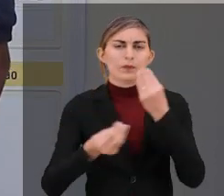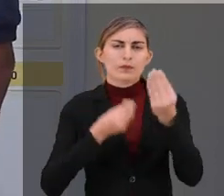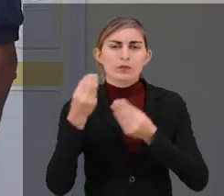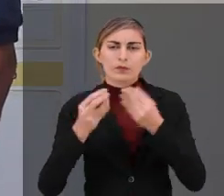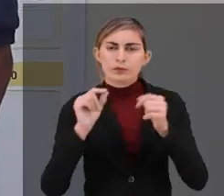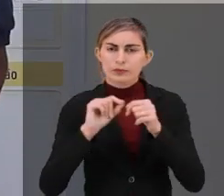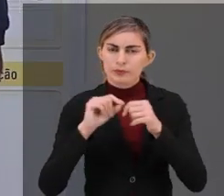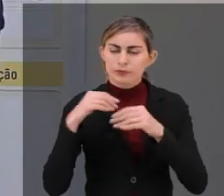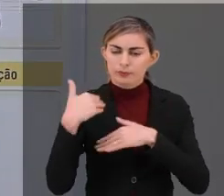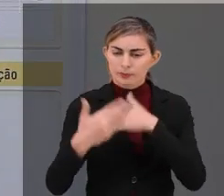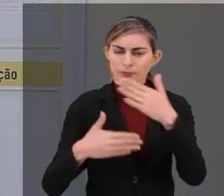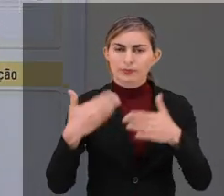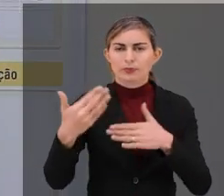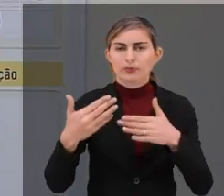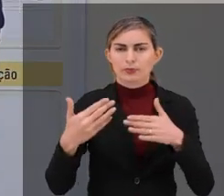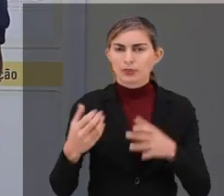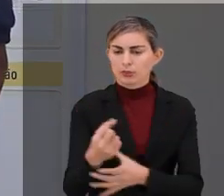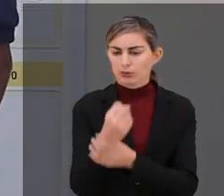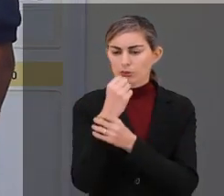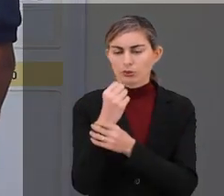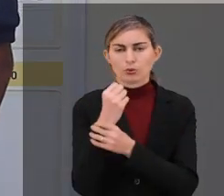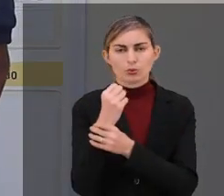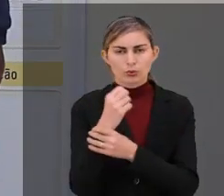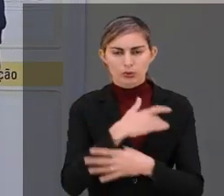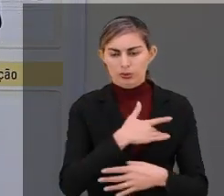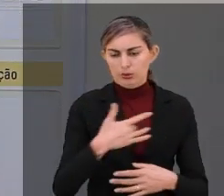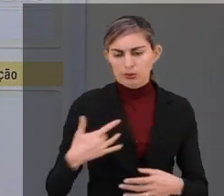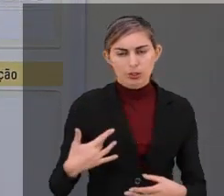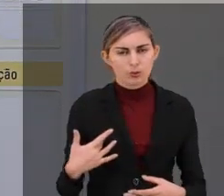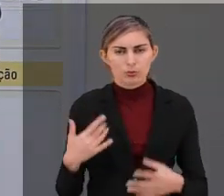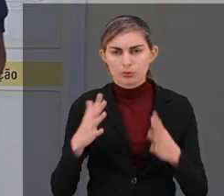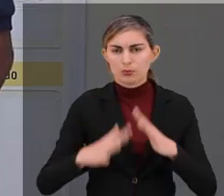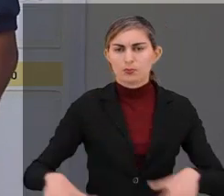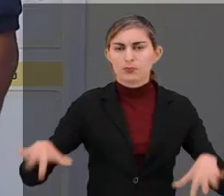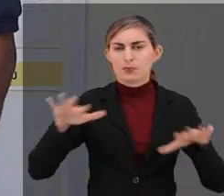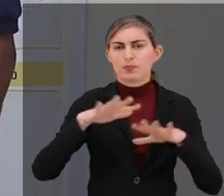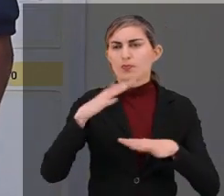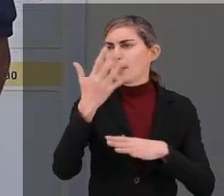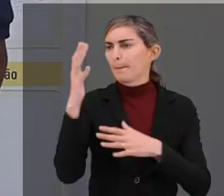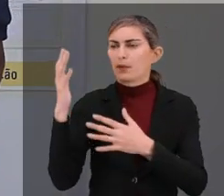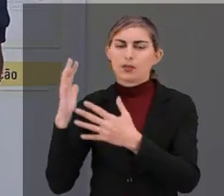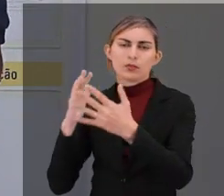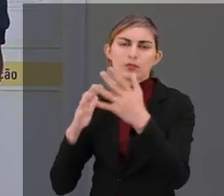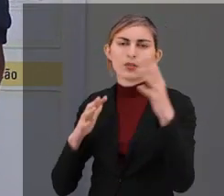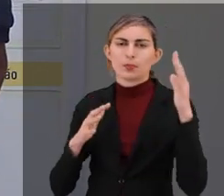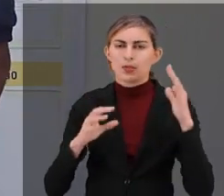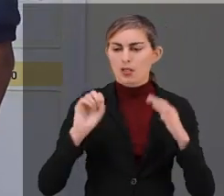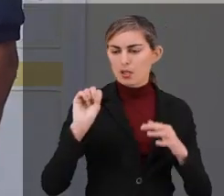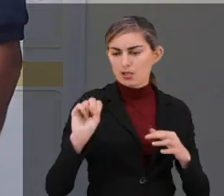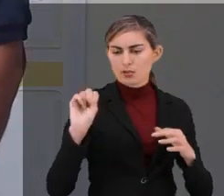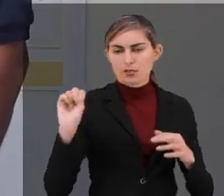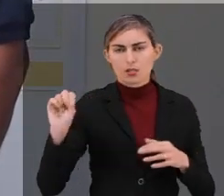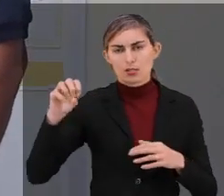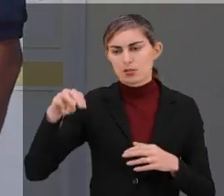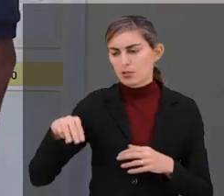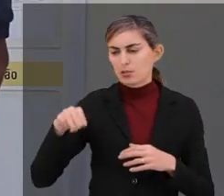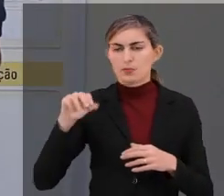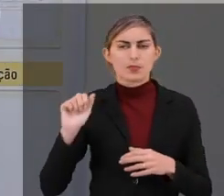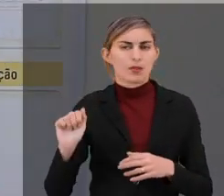faz esse processo de implementação da segurança, né, da saúde e da segurança no meio ambiente, né, o conhecido